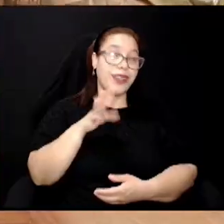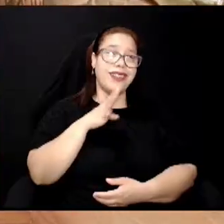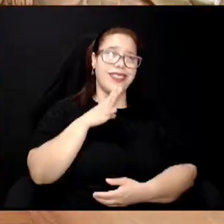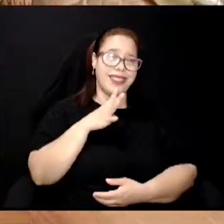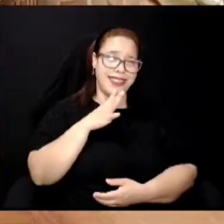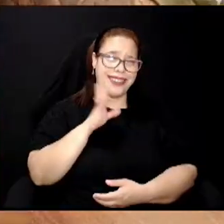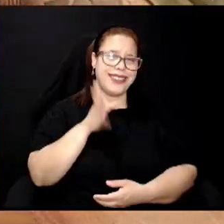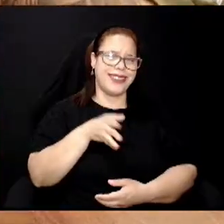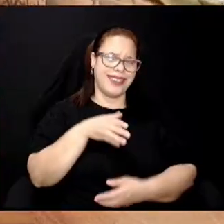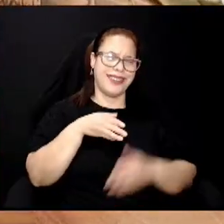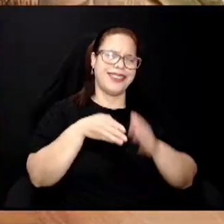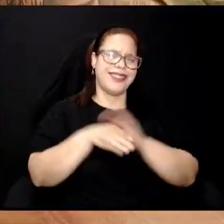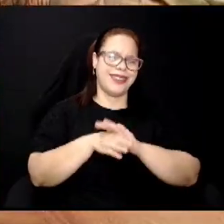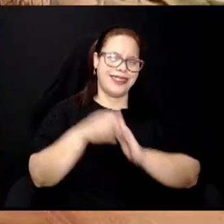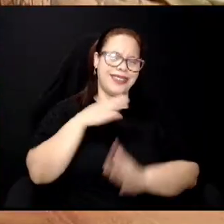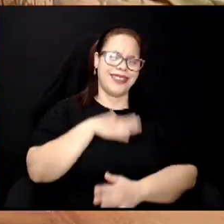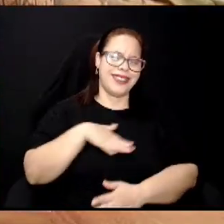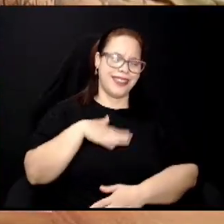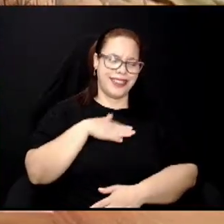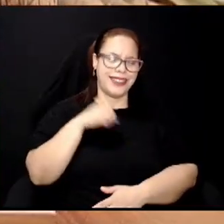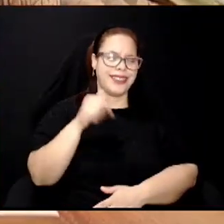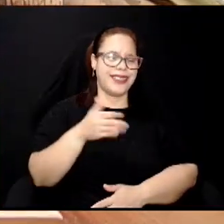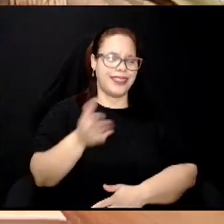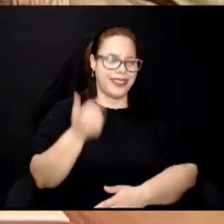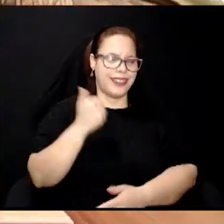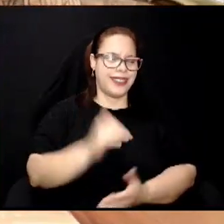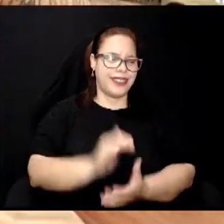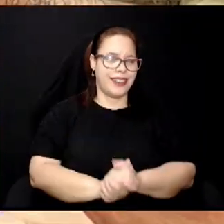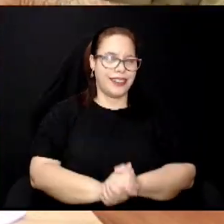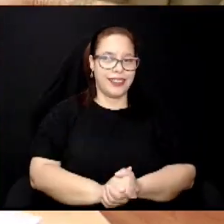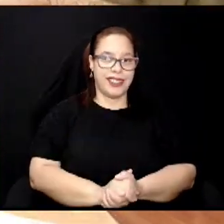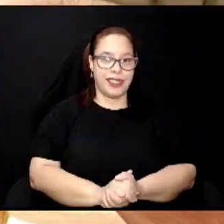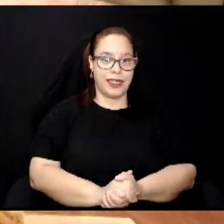que eu gosto da pegada aqui. Vamos lá, então.